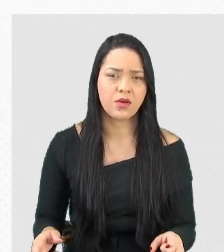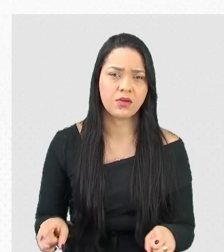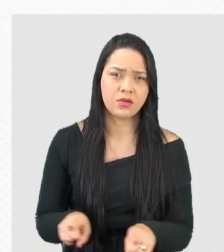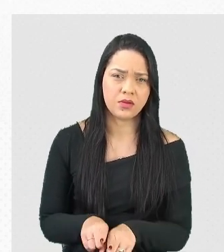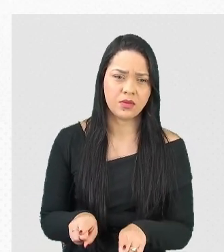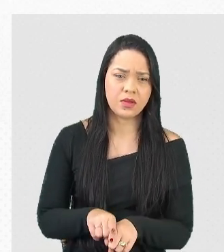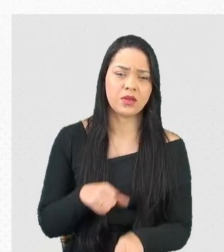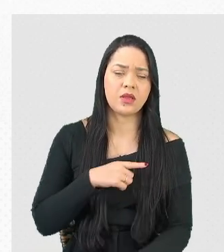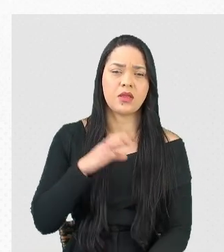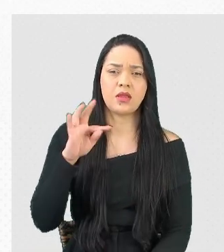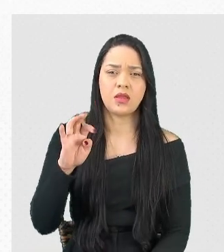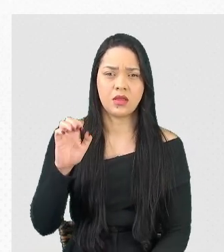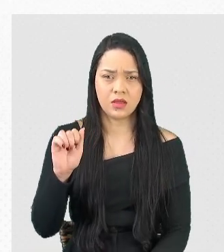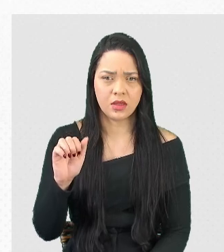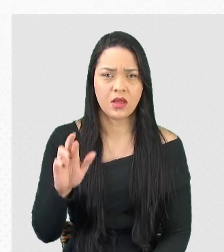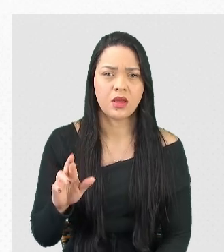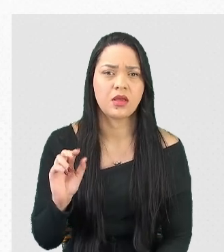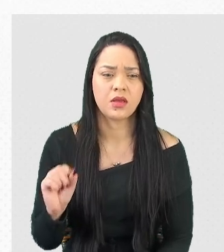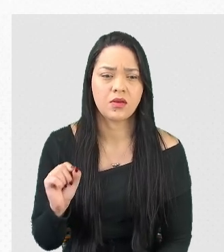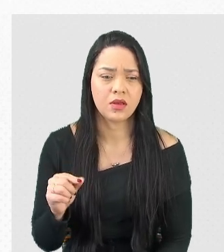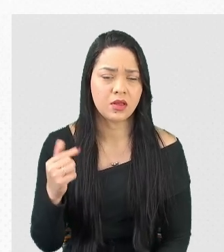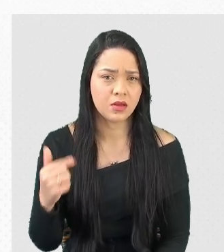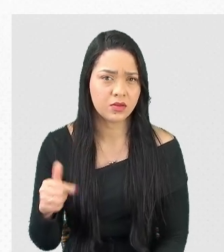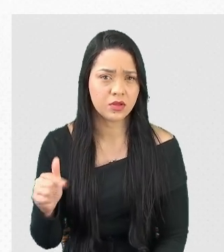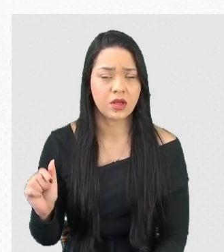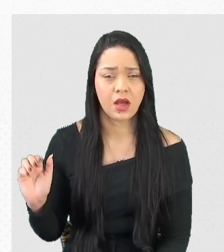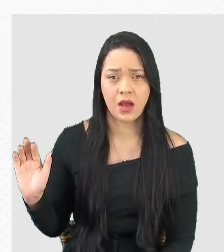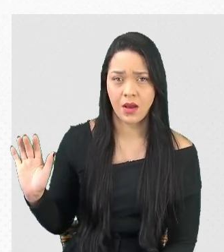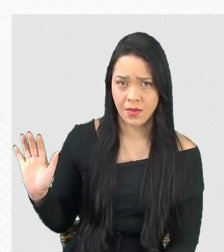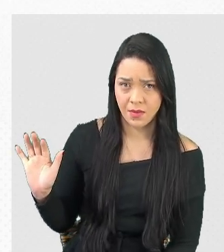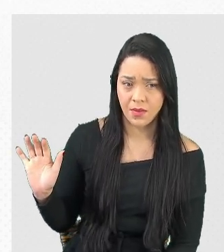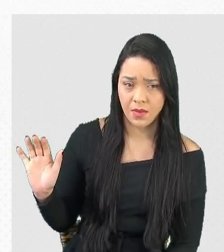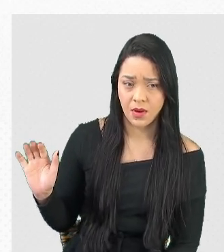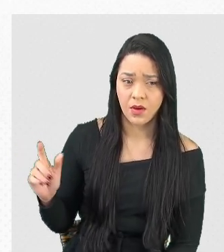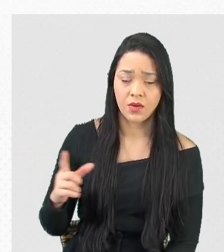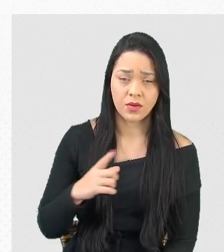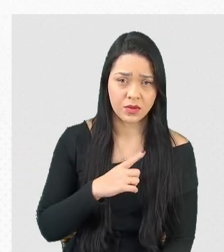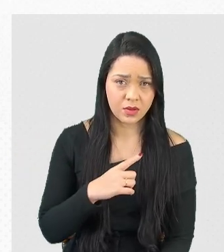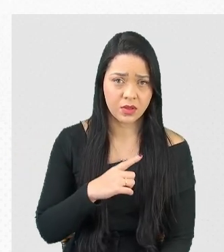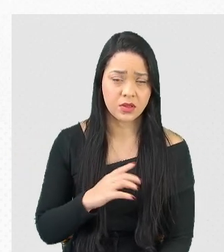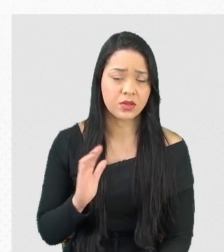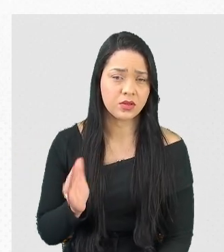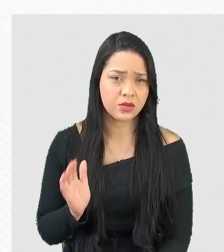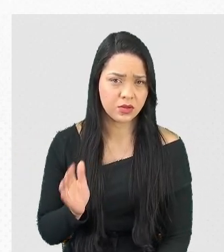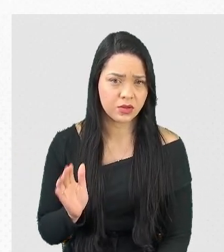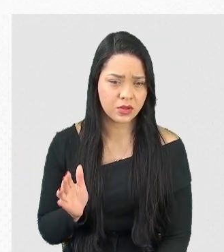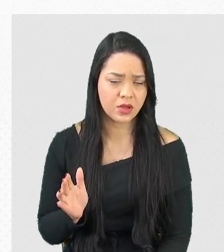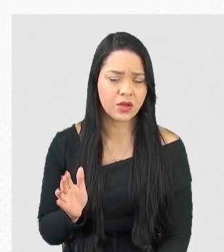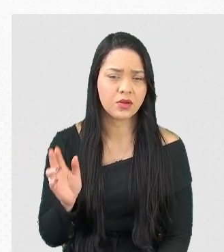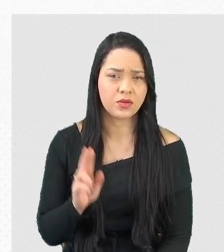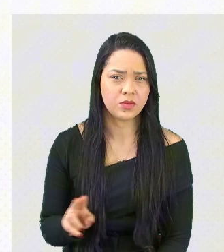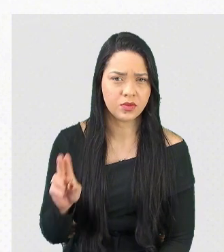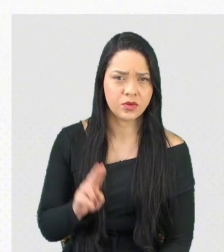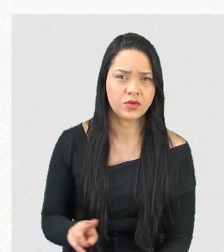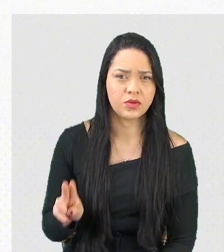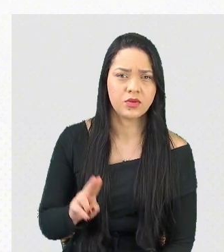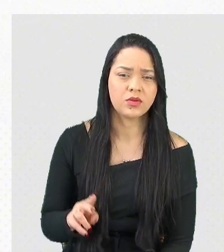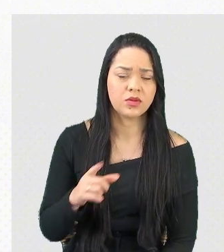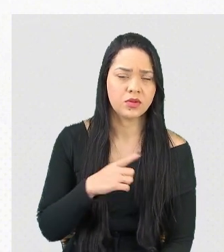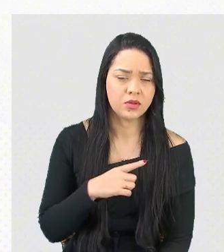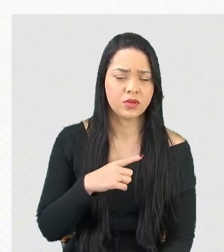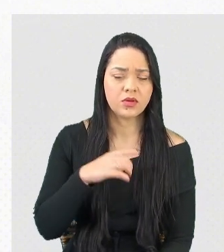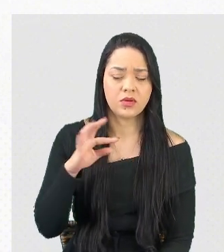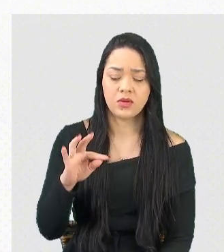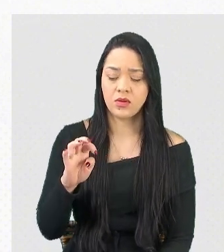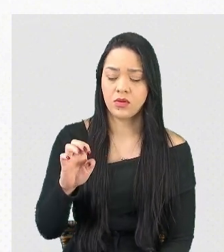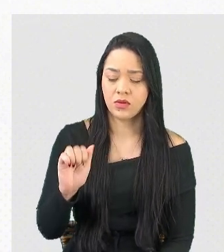do homem diretamente, do manuseio direto, como você tinha no TA, né, inicial, porque agora ele